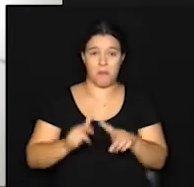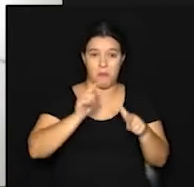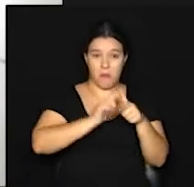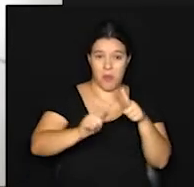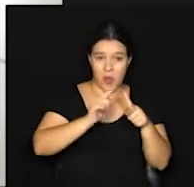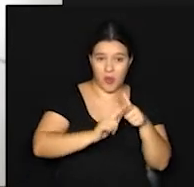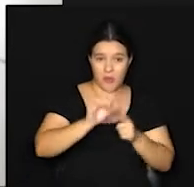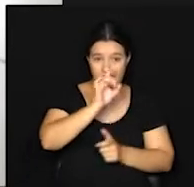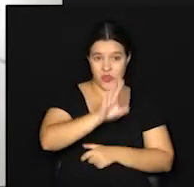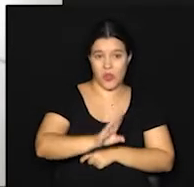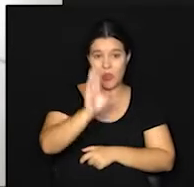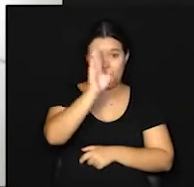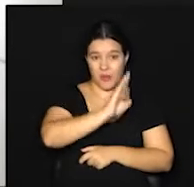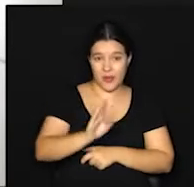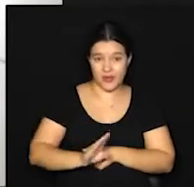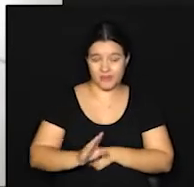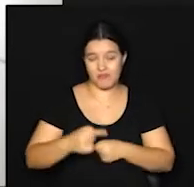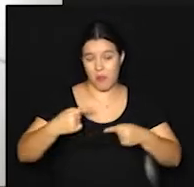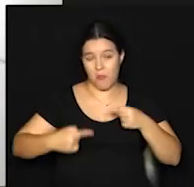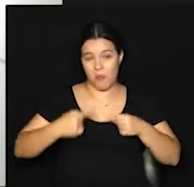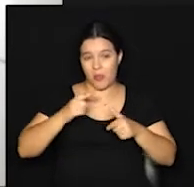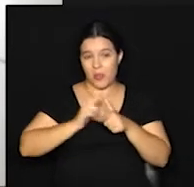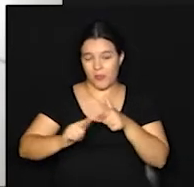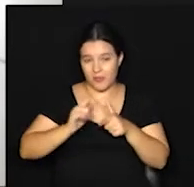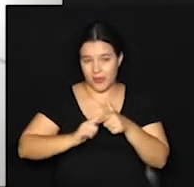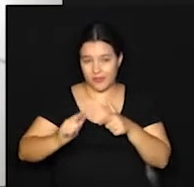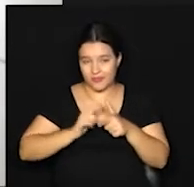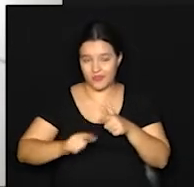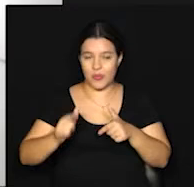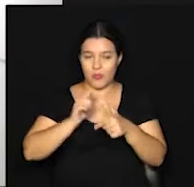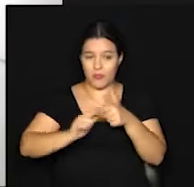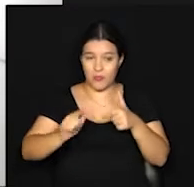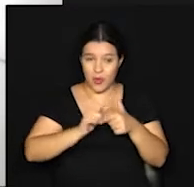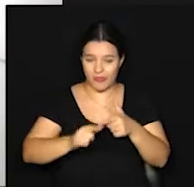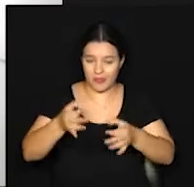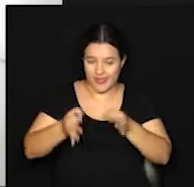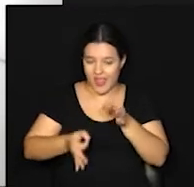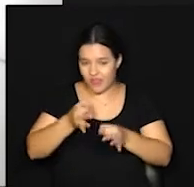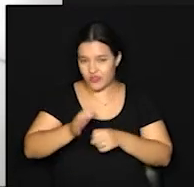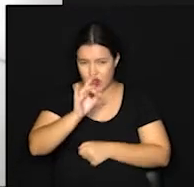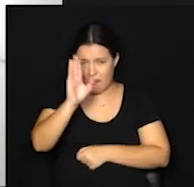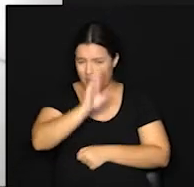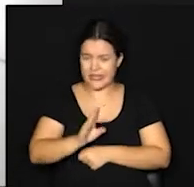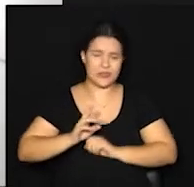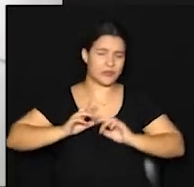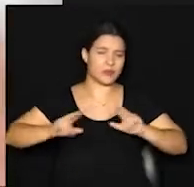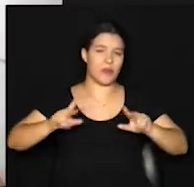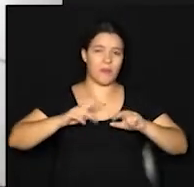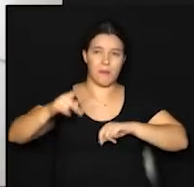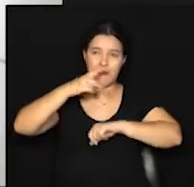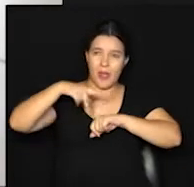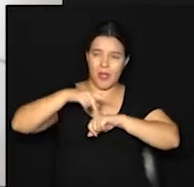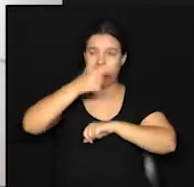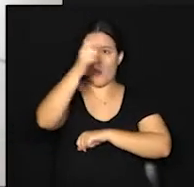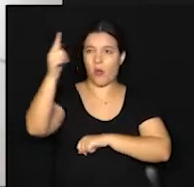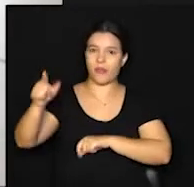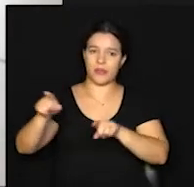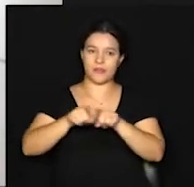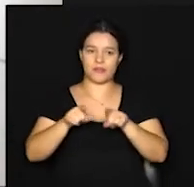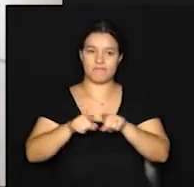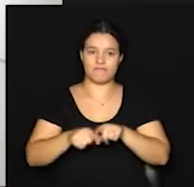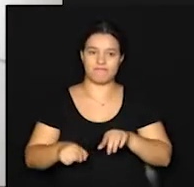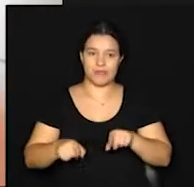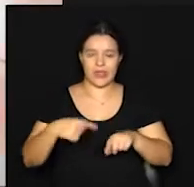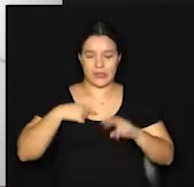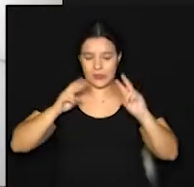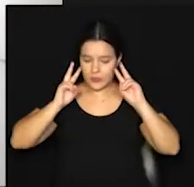do Brasil essa questão política e das falhas do judiciário. E eu também vivi como